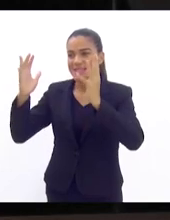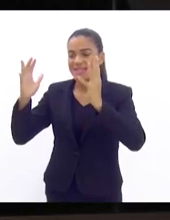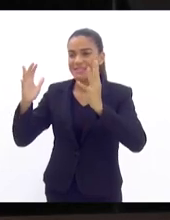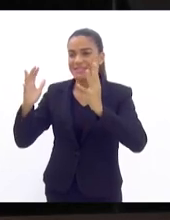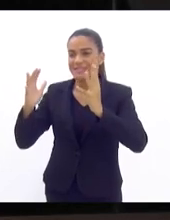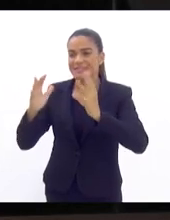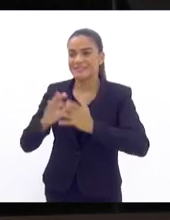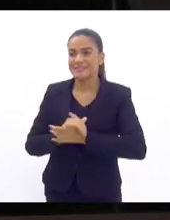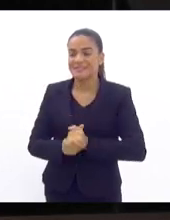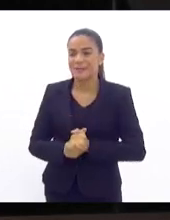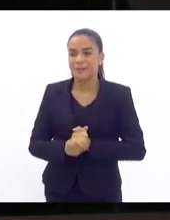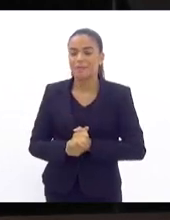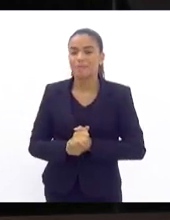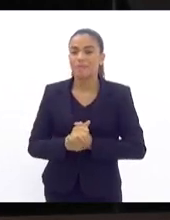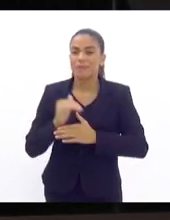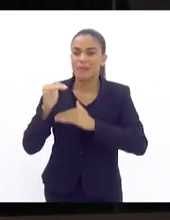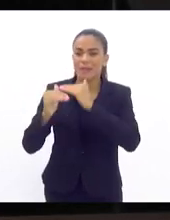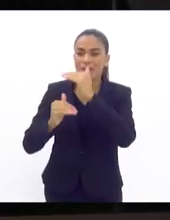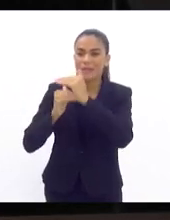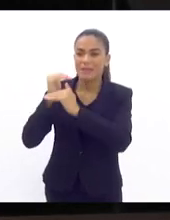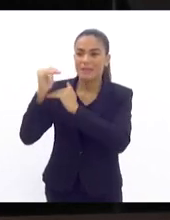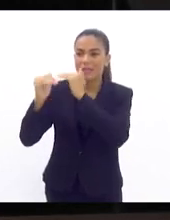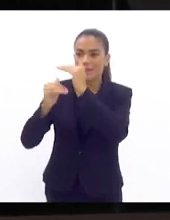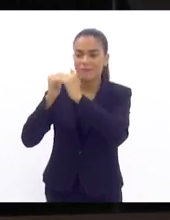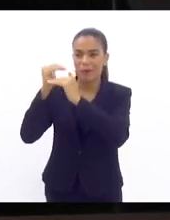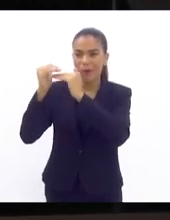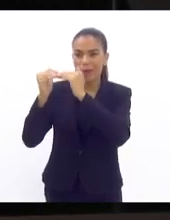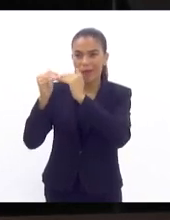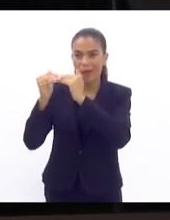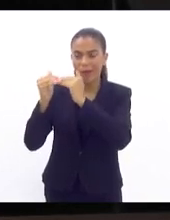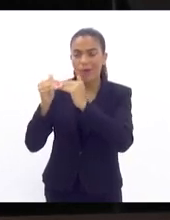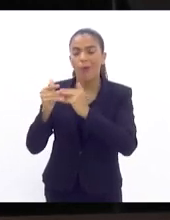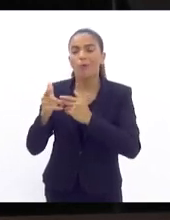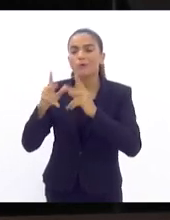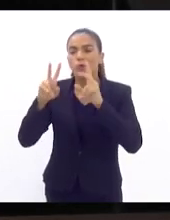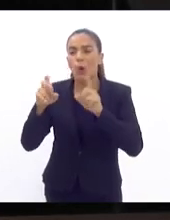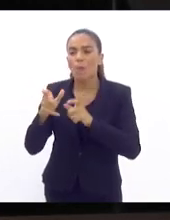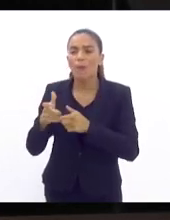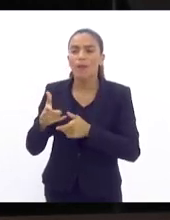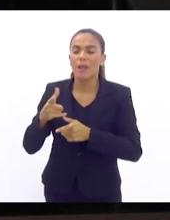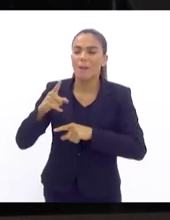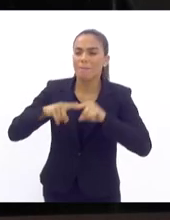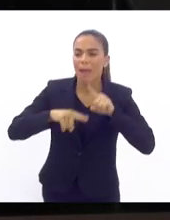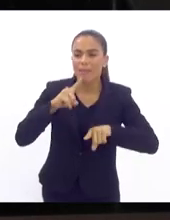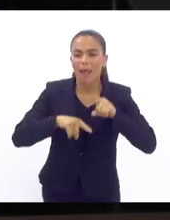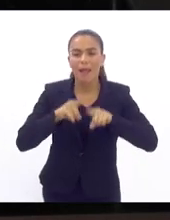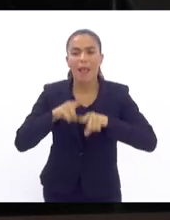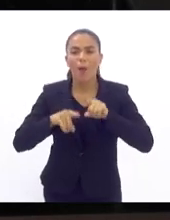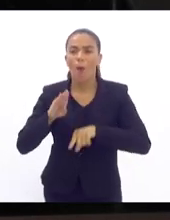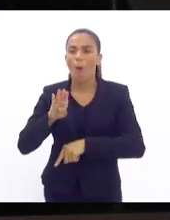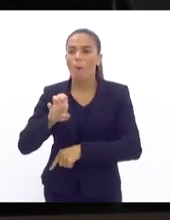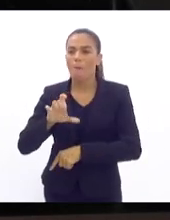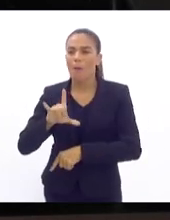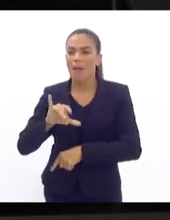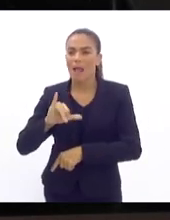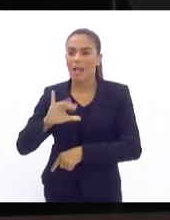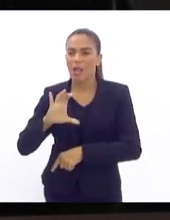a evolução, né, do seu arsenal bélico, quantos e